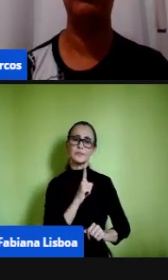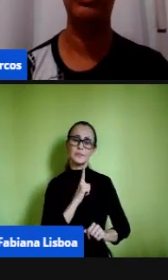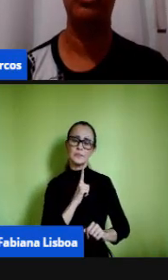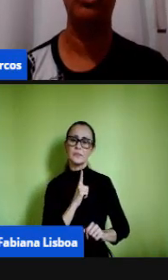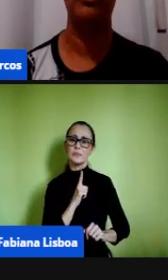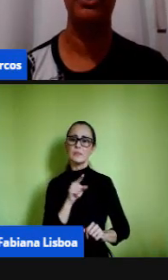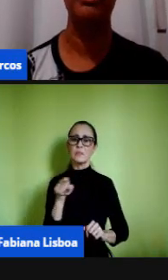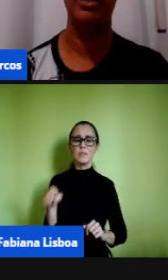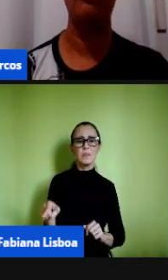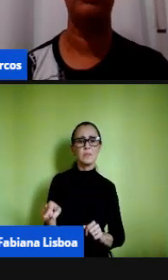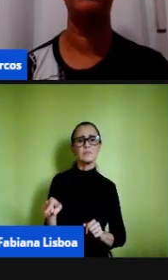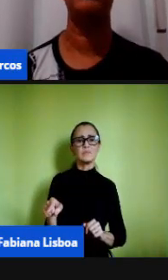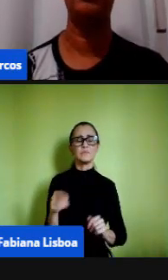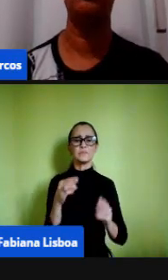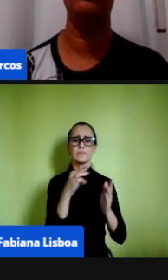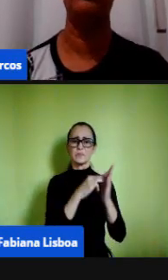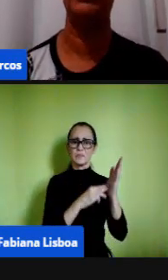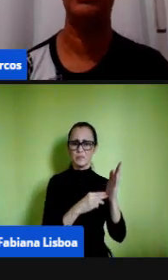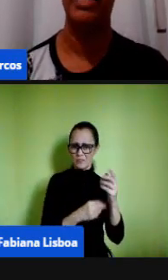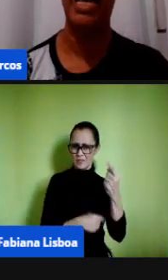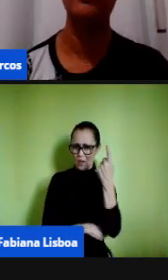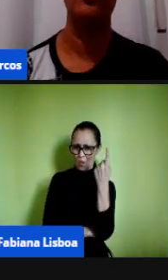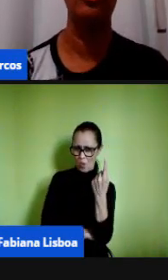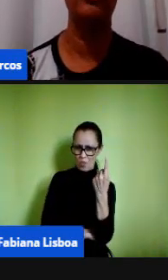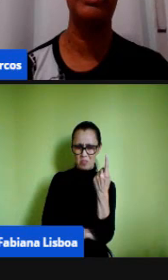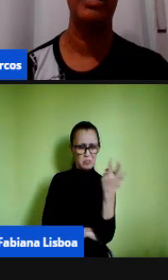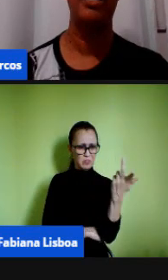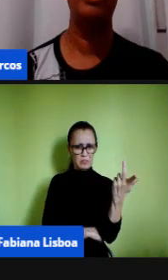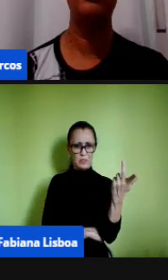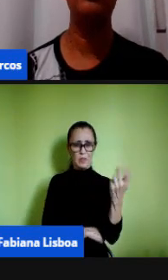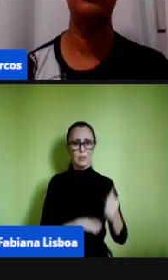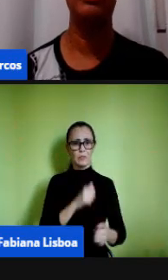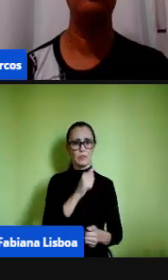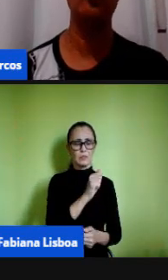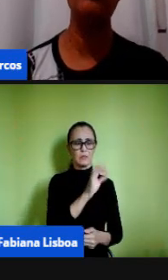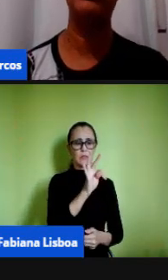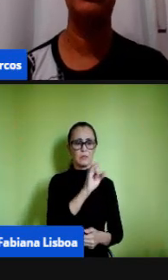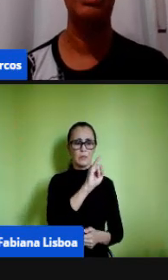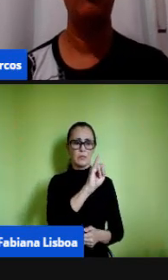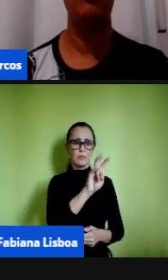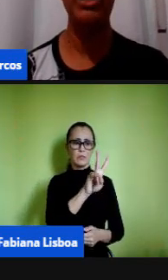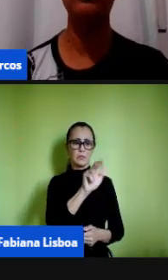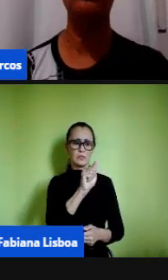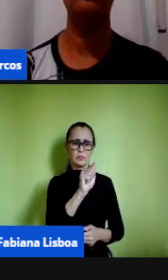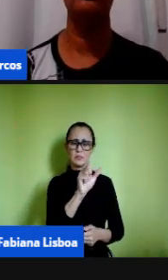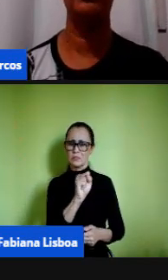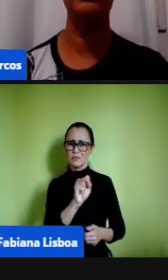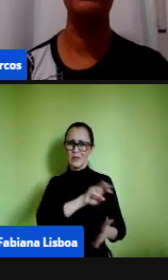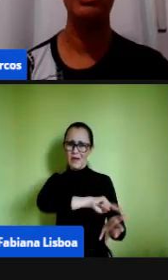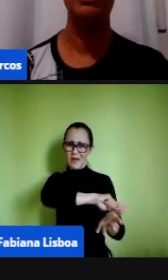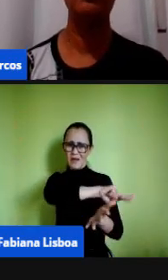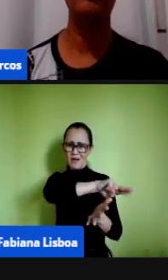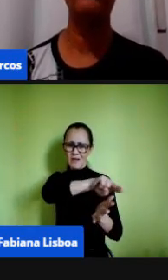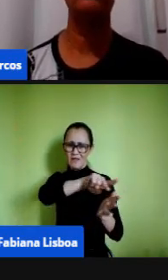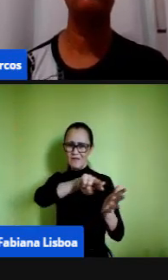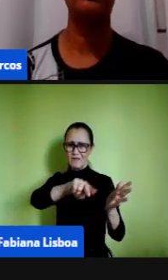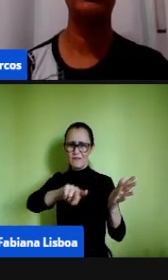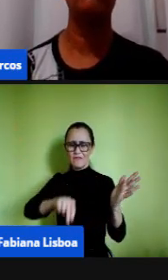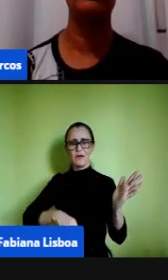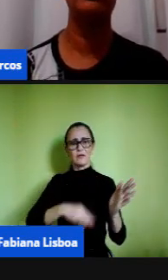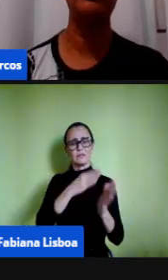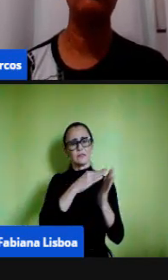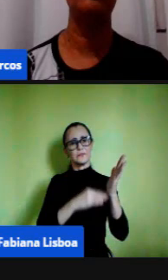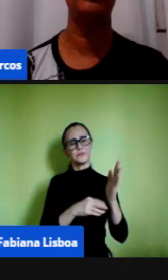tipo de metodologia? Não, existem as metodologias ativas, existem inúmeras metodologias que os